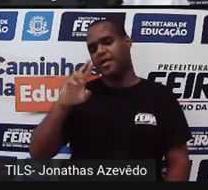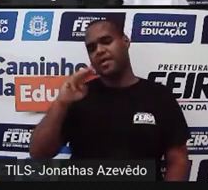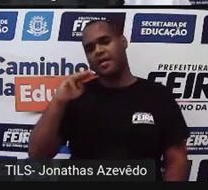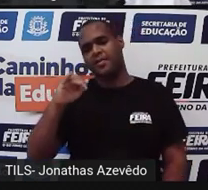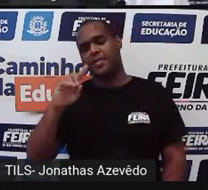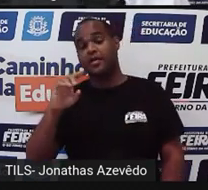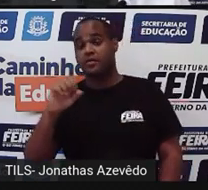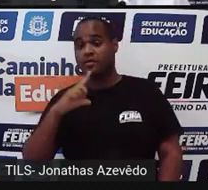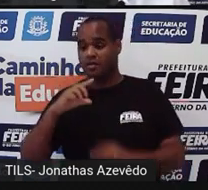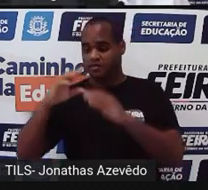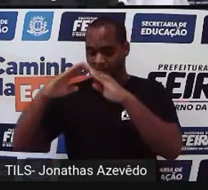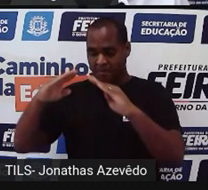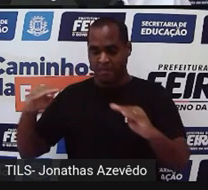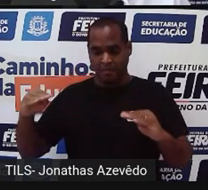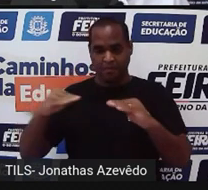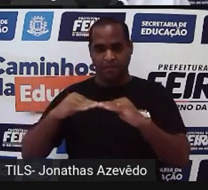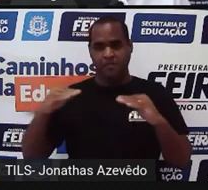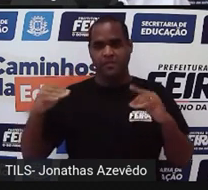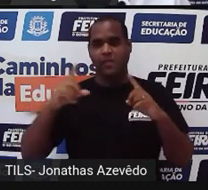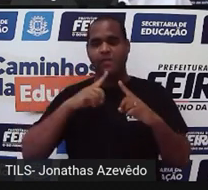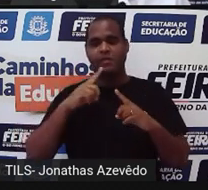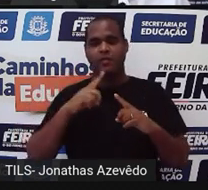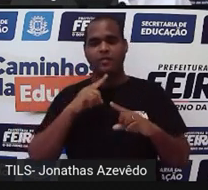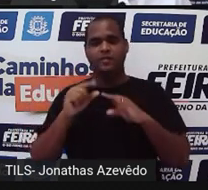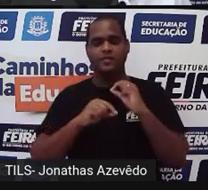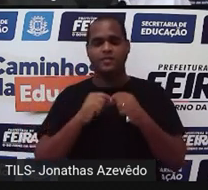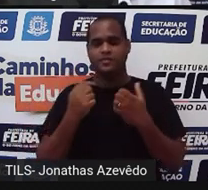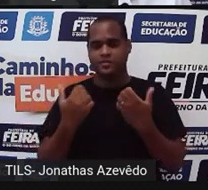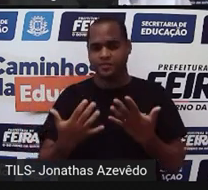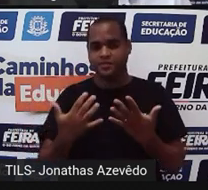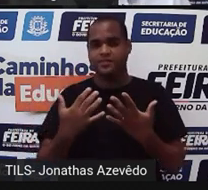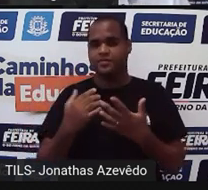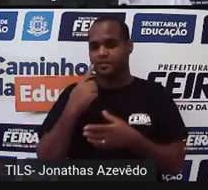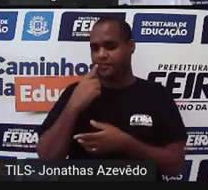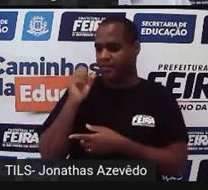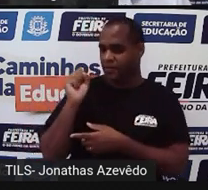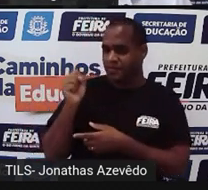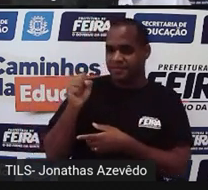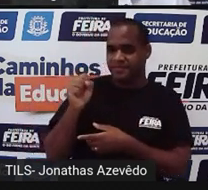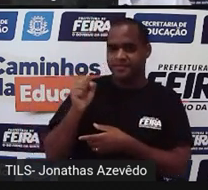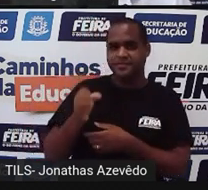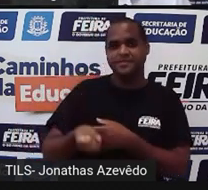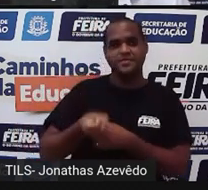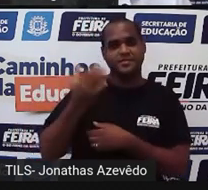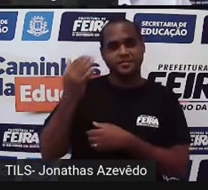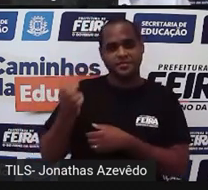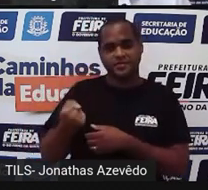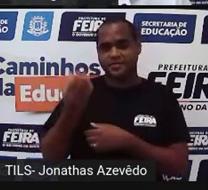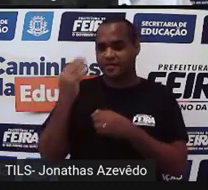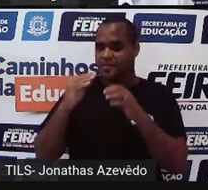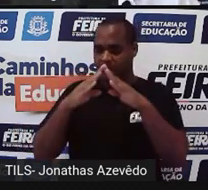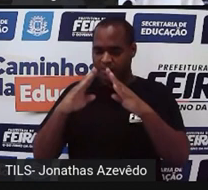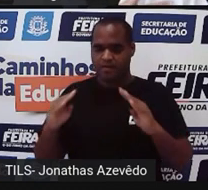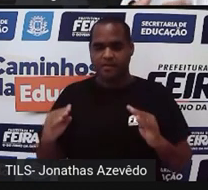E cada pirâmide leva 8 canudos. Então, vai ser a quantidade de pirâmides vezes 8.